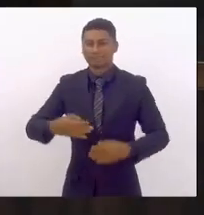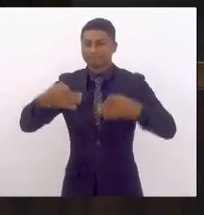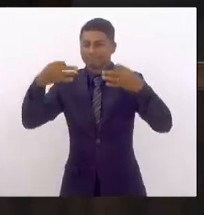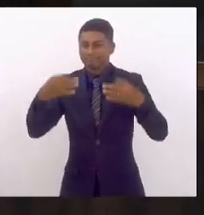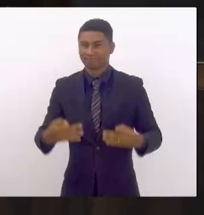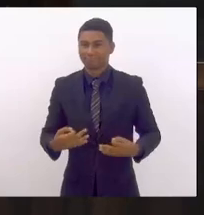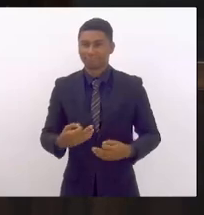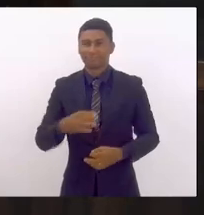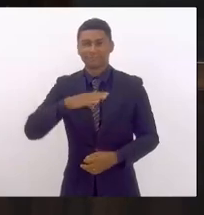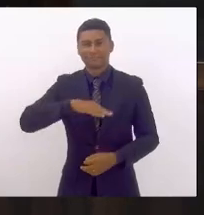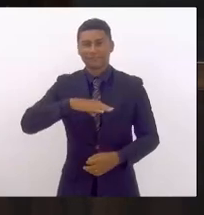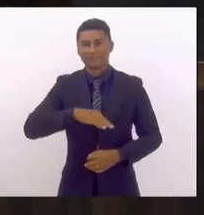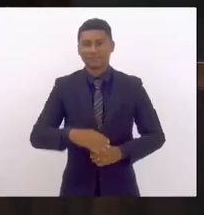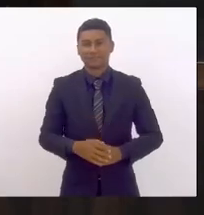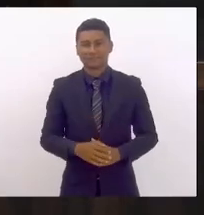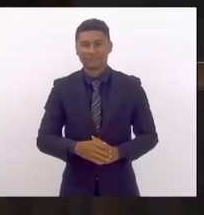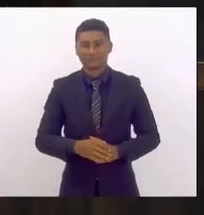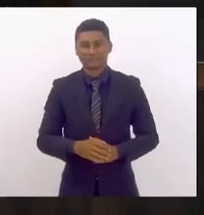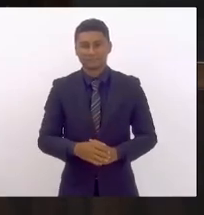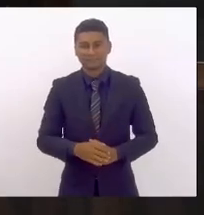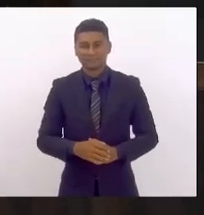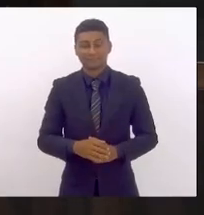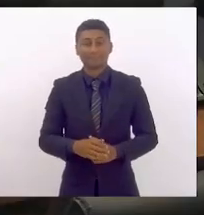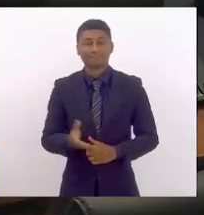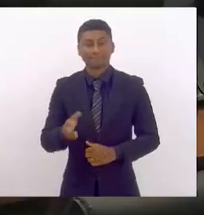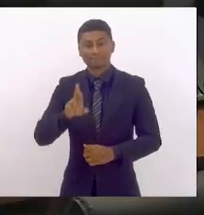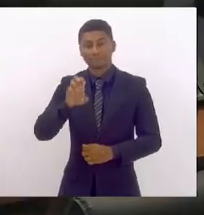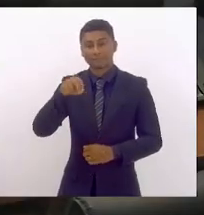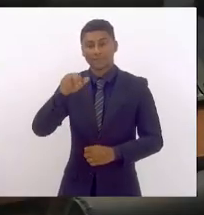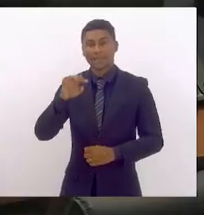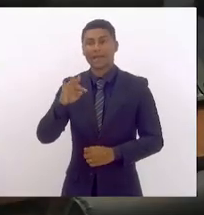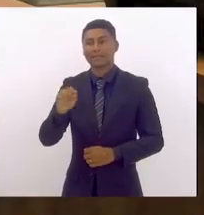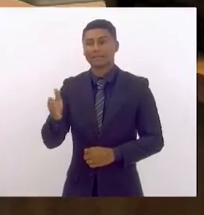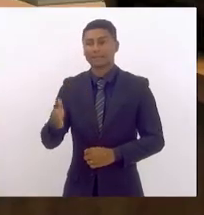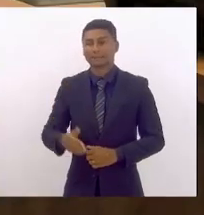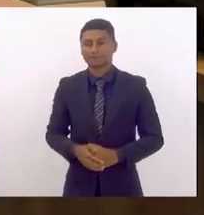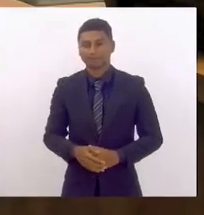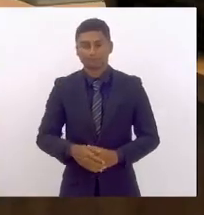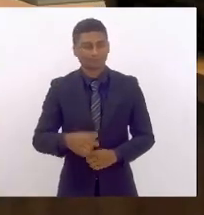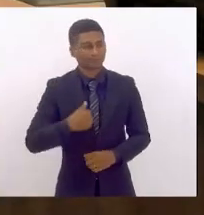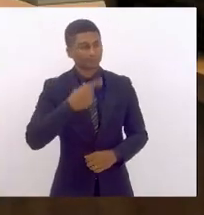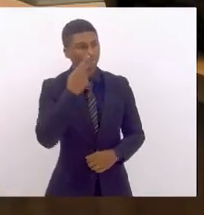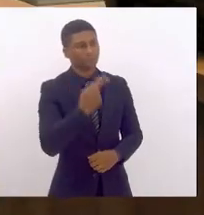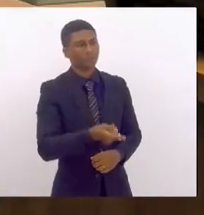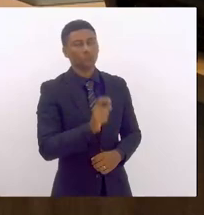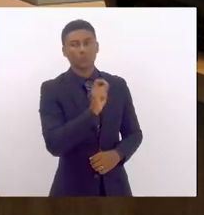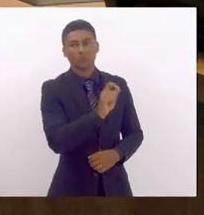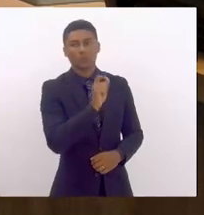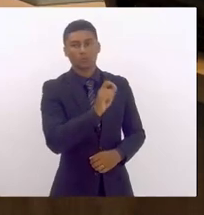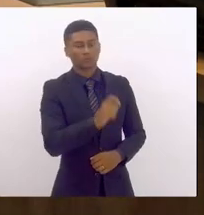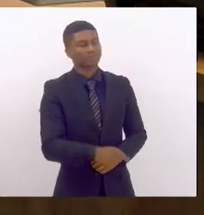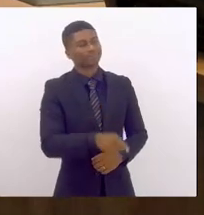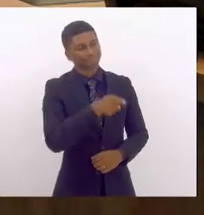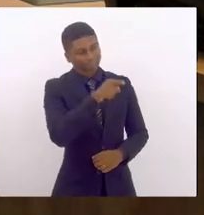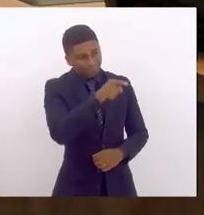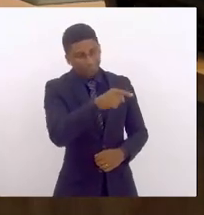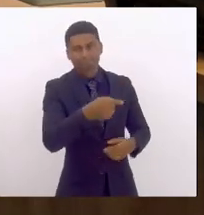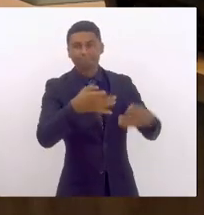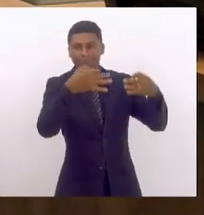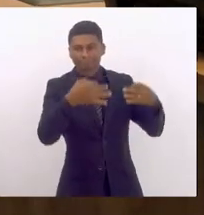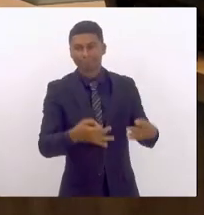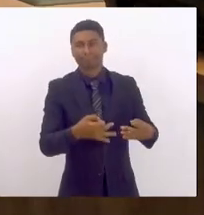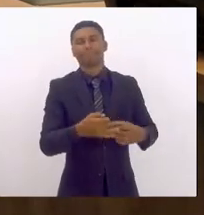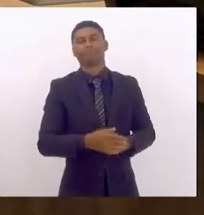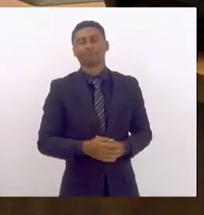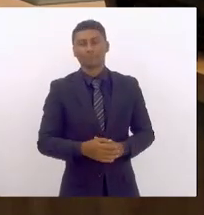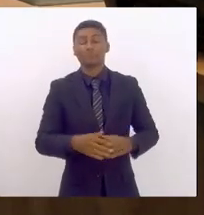Vasco da Gama deputada Renata bom só para dizer que vossa excelência tem toda razão Inclusive eu